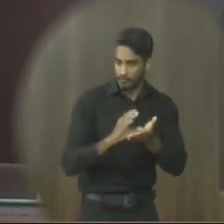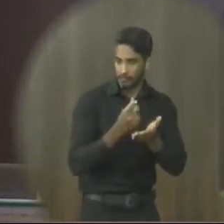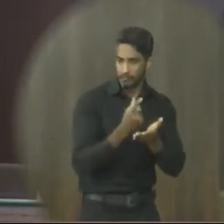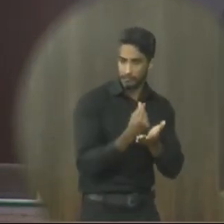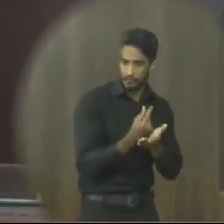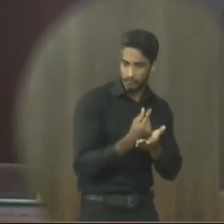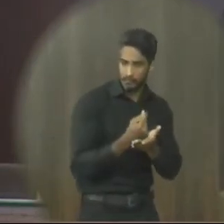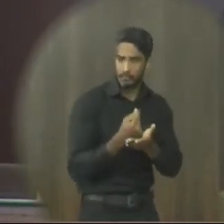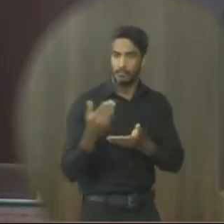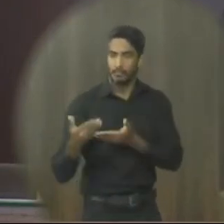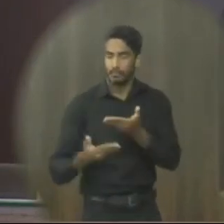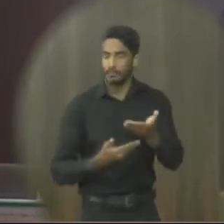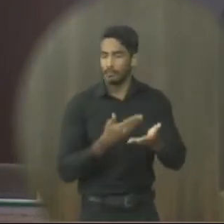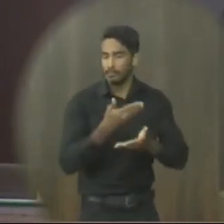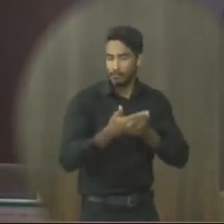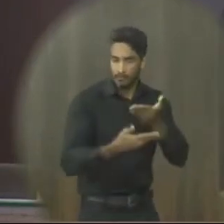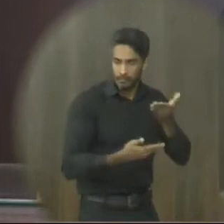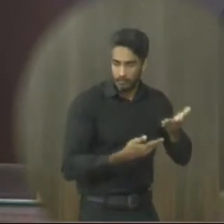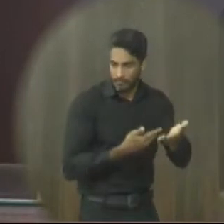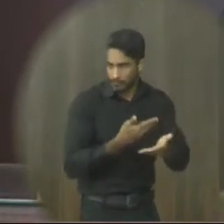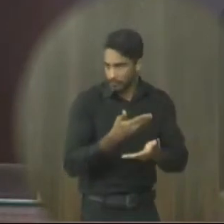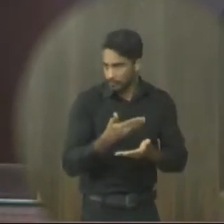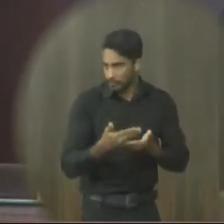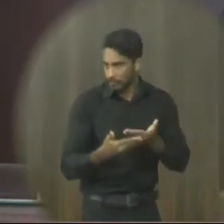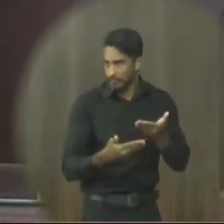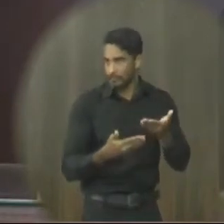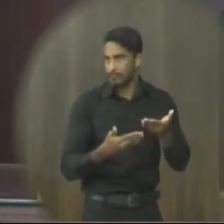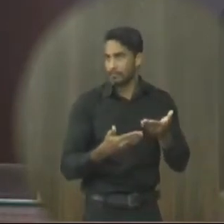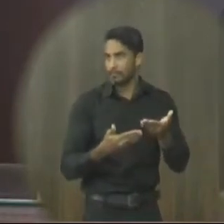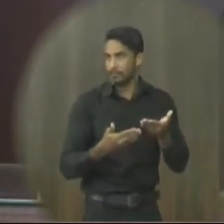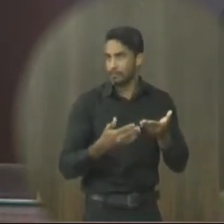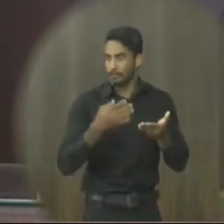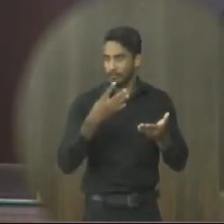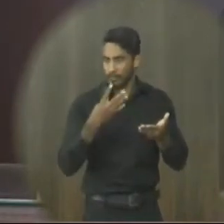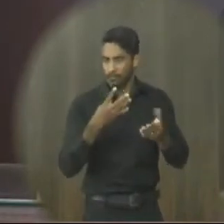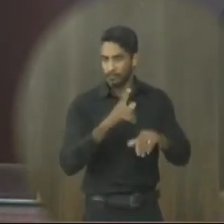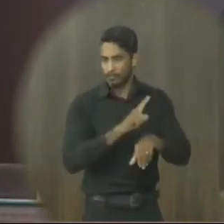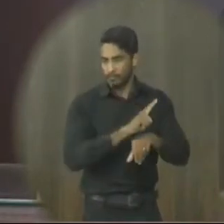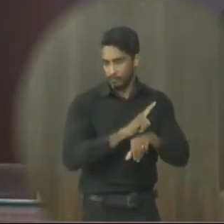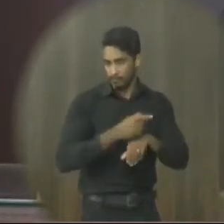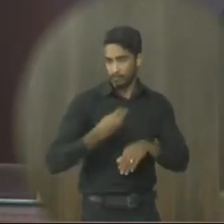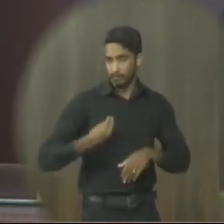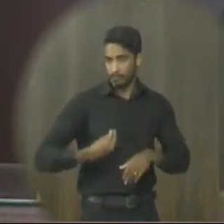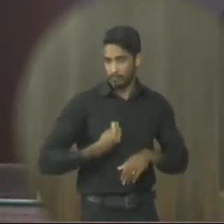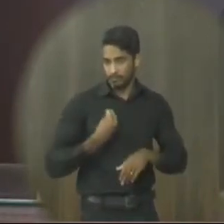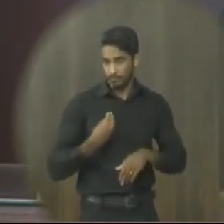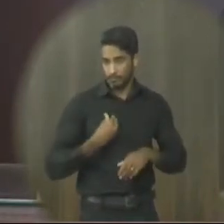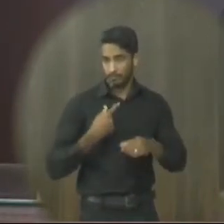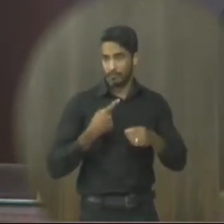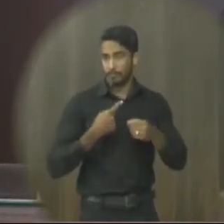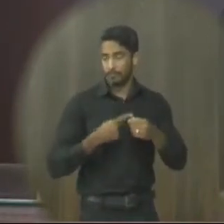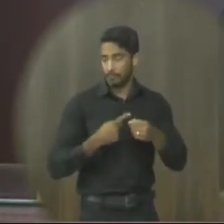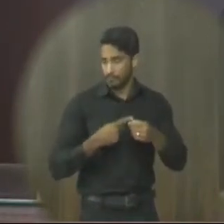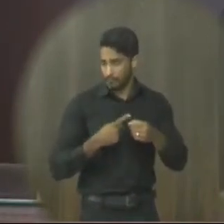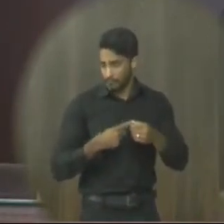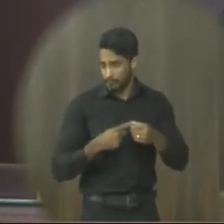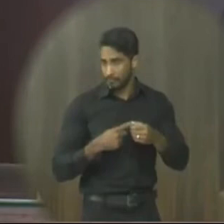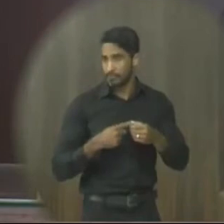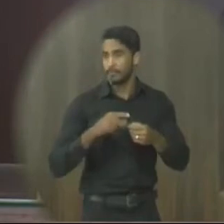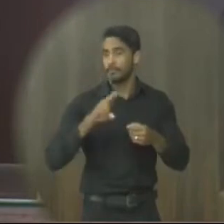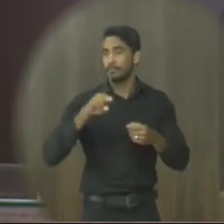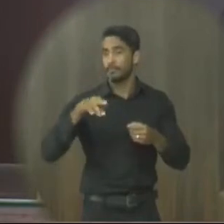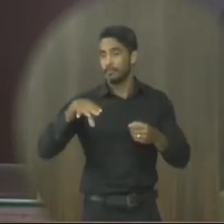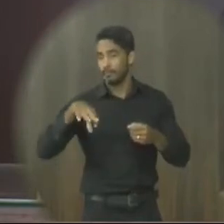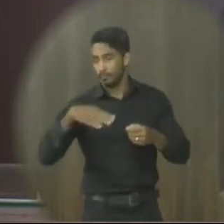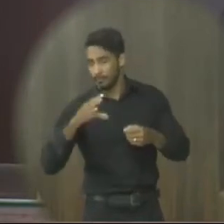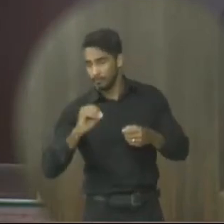de rodízio as quatro lojas existentes na cidade: Deus, Paz e Liberdade, União, Vale do